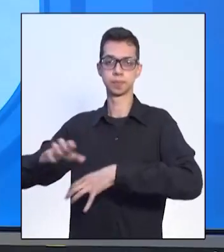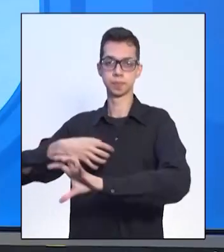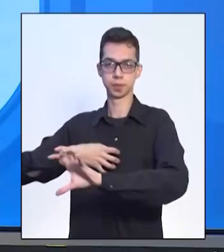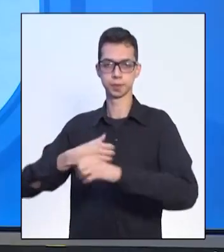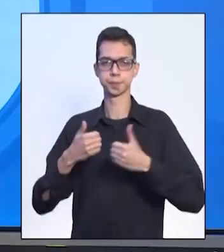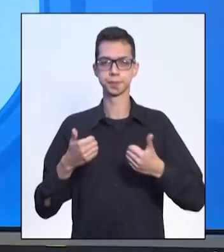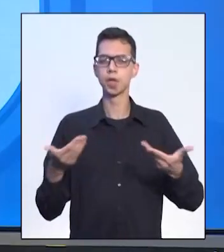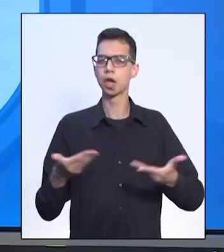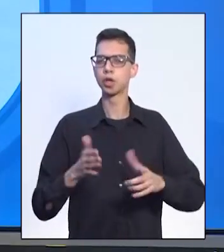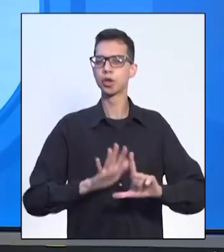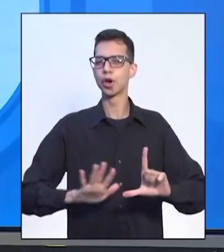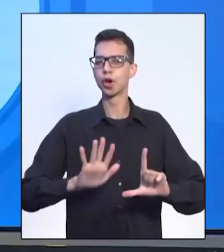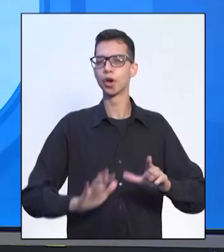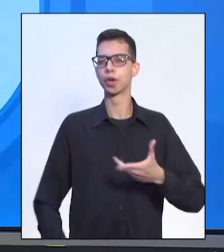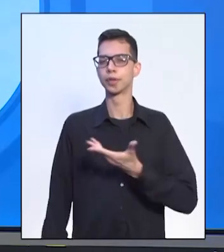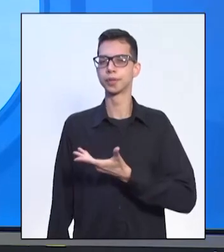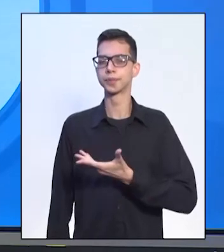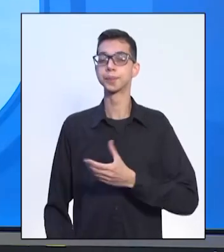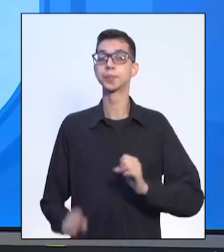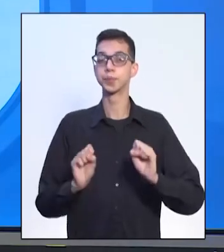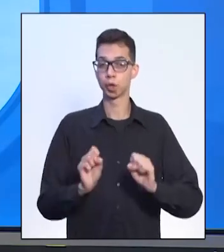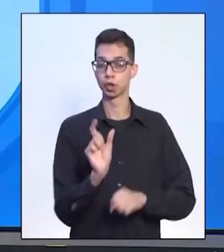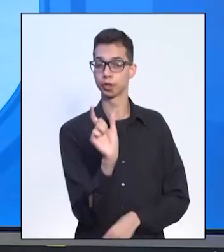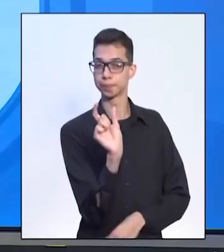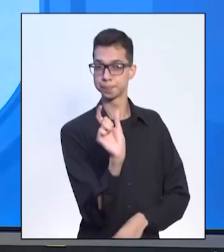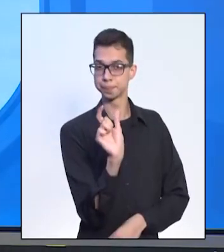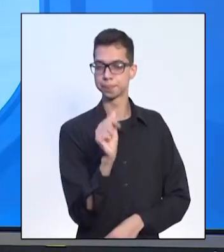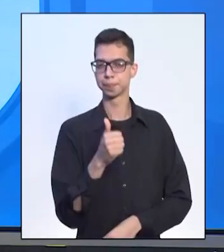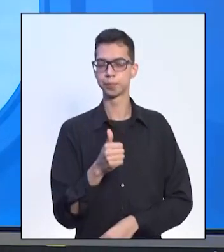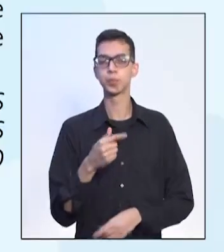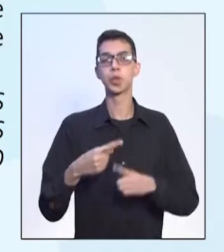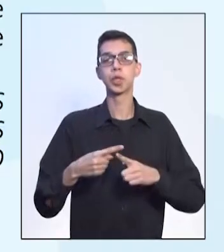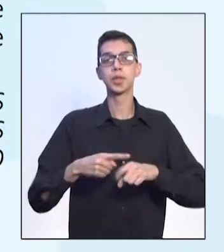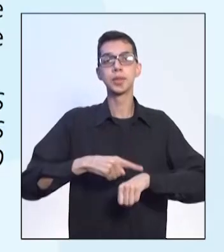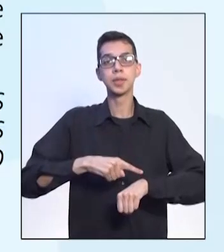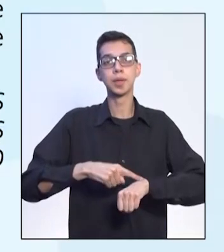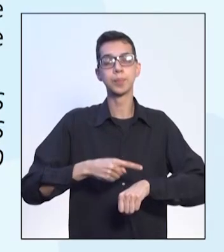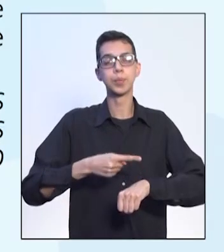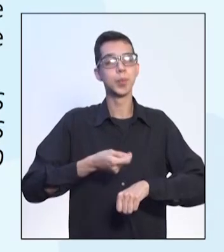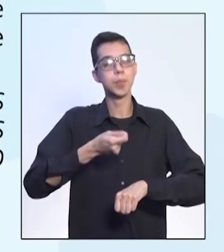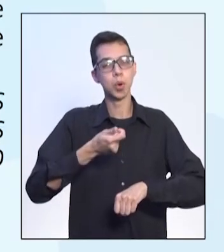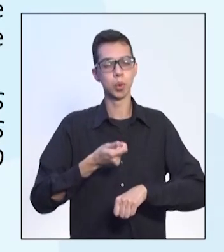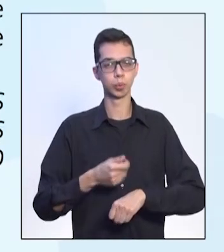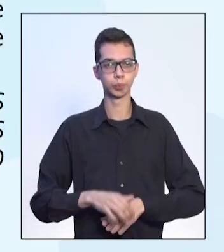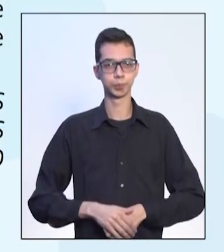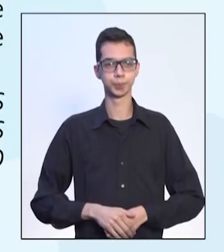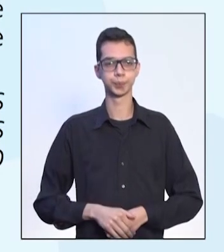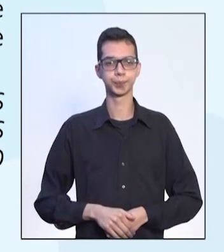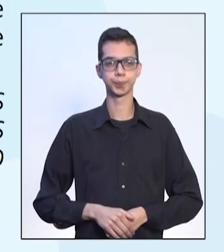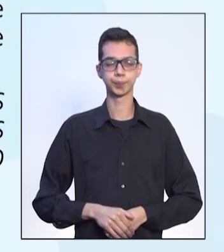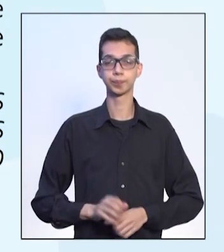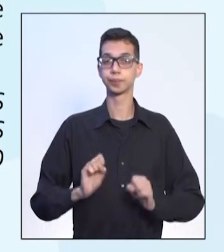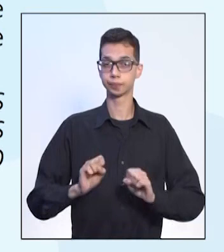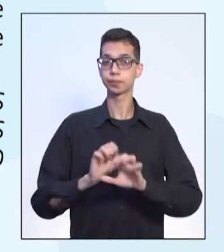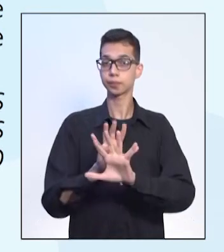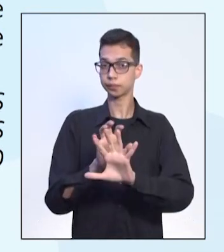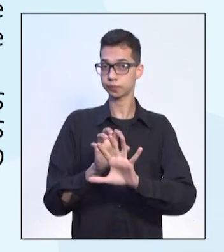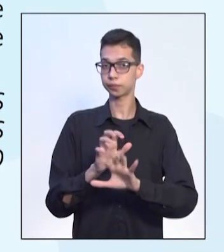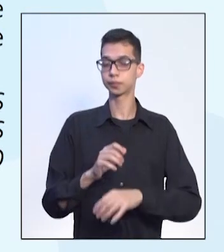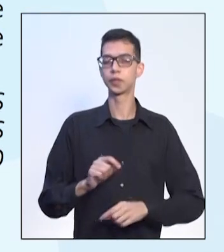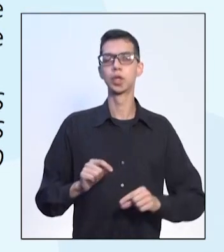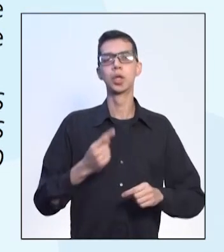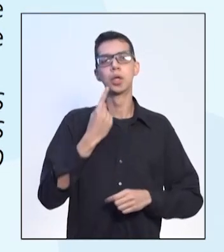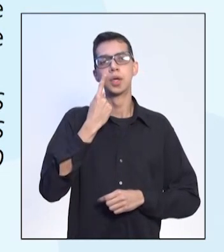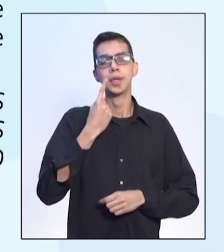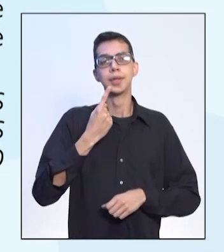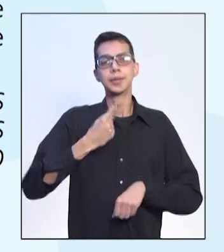aí, para vocês também apenas tirarem um print, já que o nosso tempo está curto, que era uma atividade, uma outra pergunta que eu faria para vocês aqui na aula. Como nós